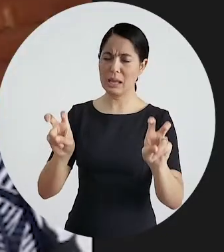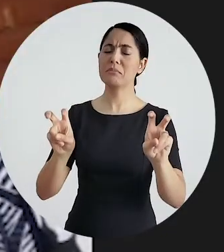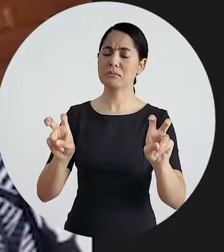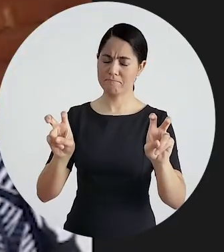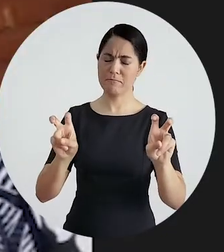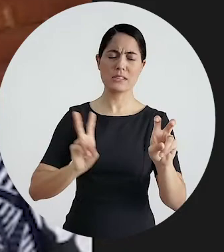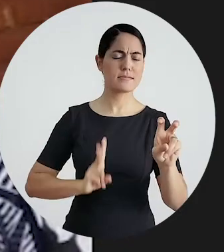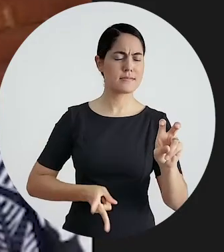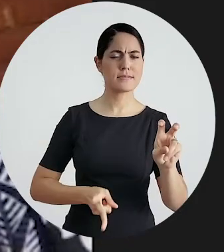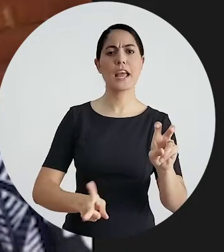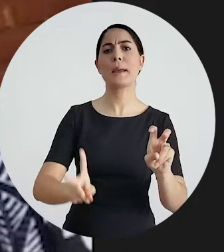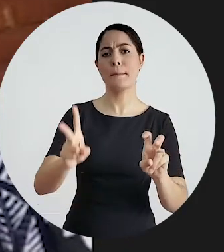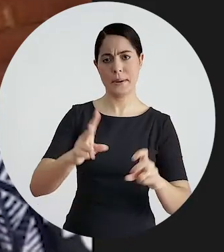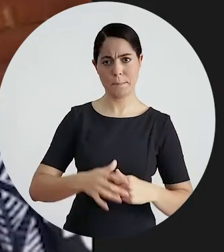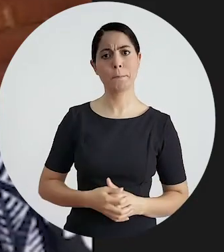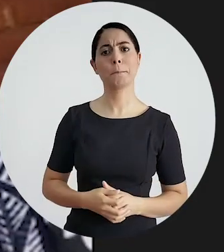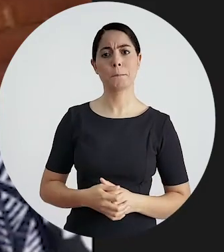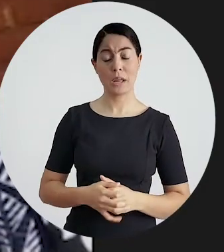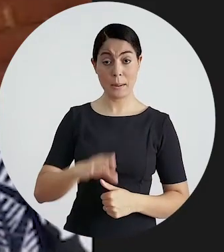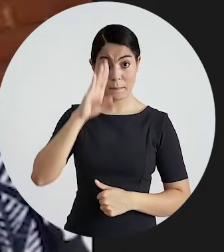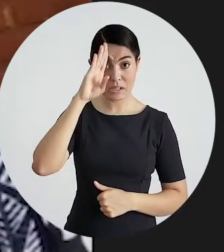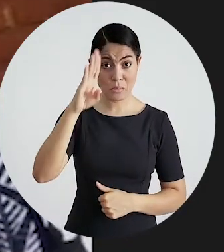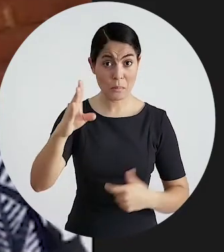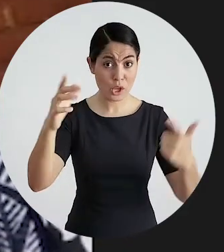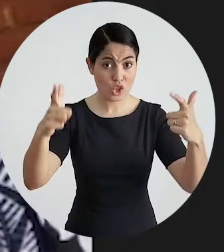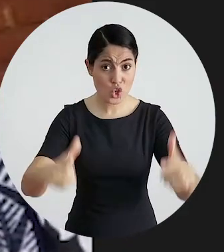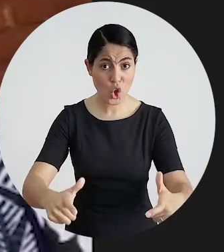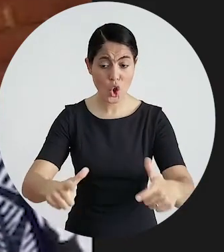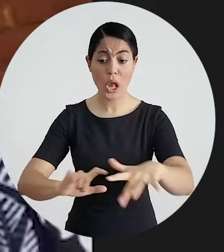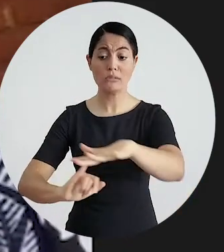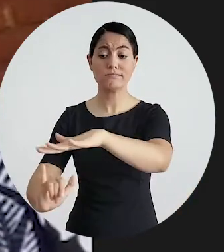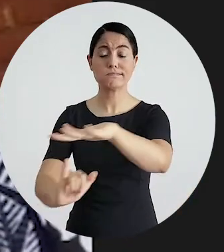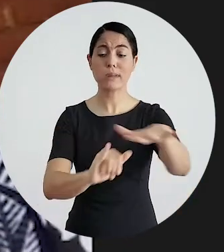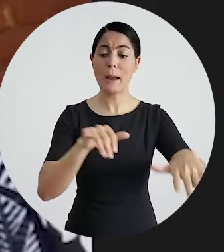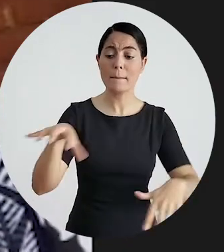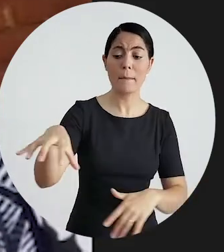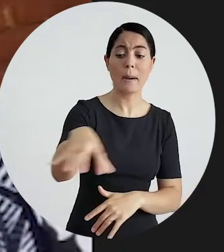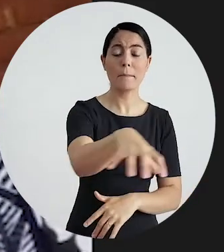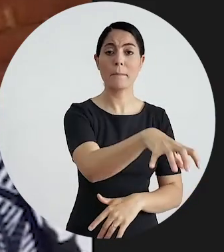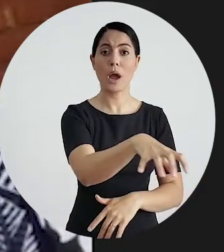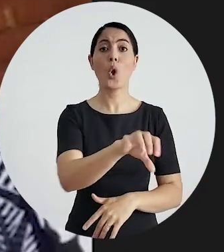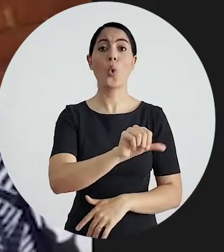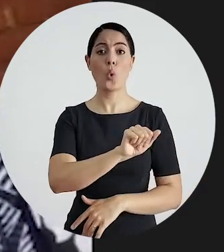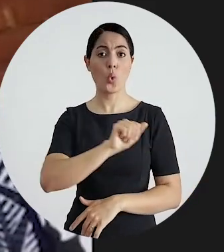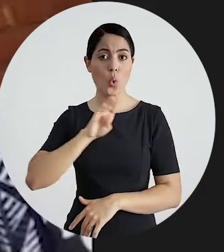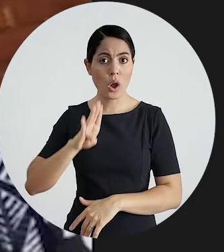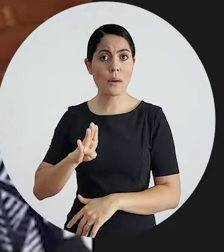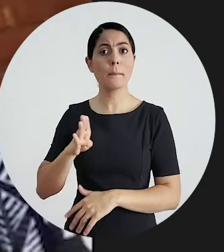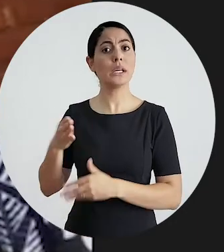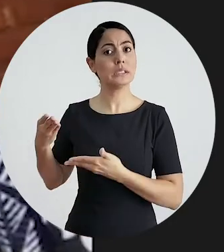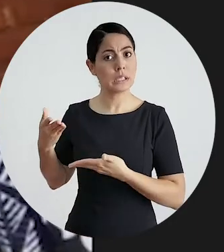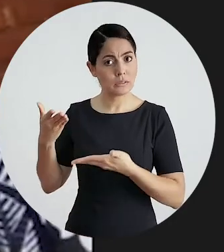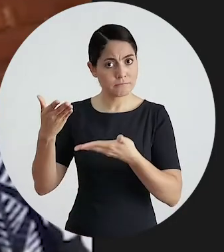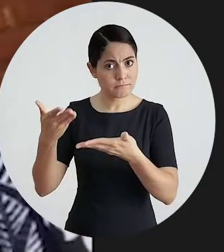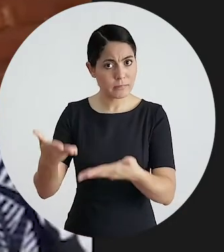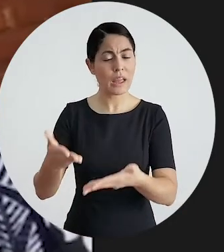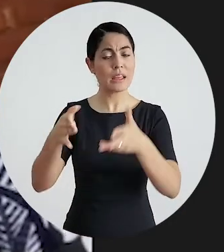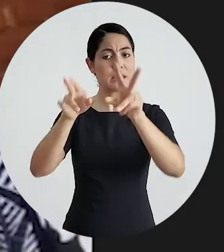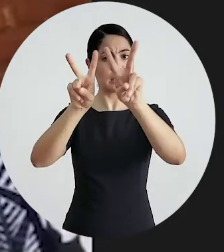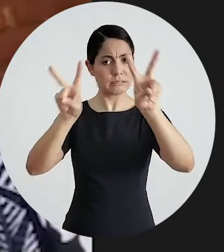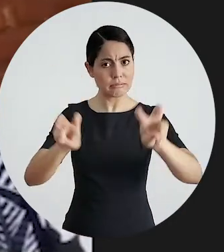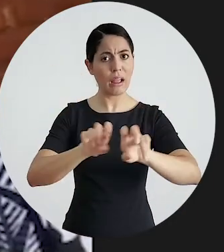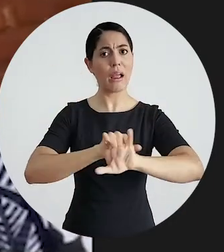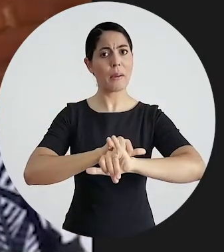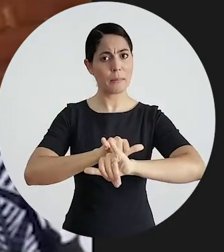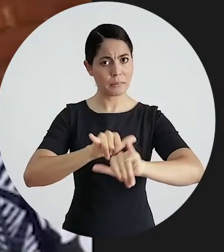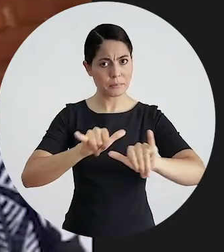acerca desse tema, sobretudo nas instituições, e a Ordem dos Advogados, inclusive, tem